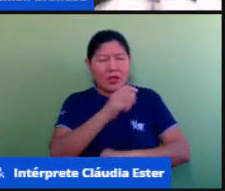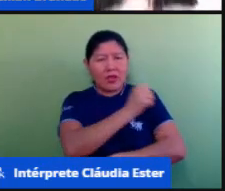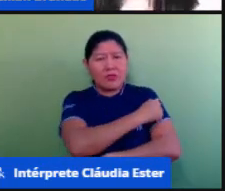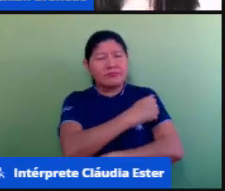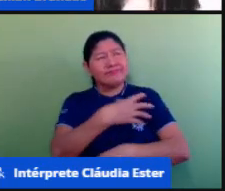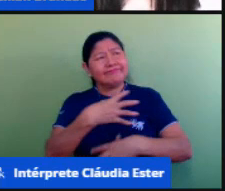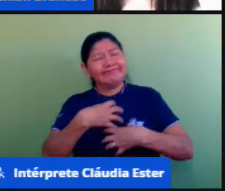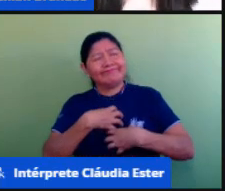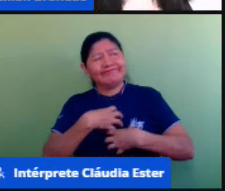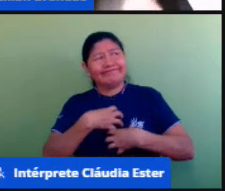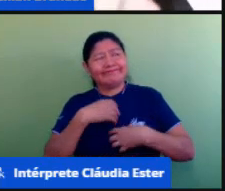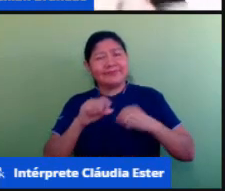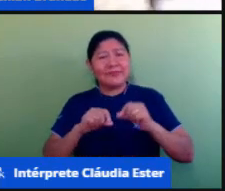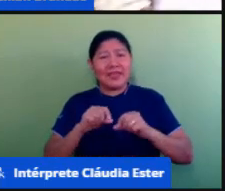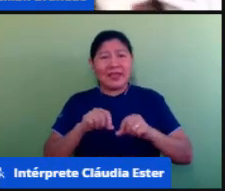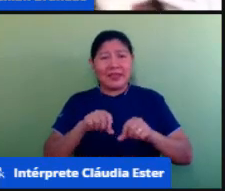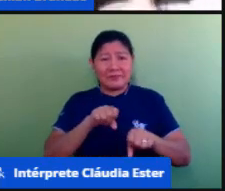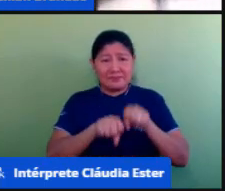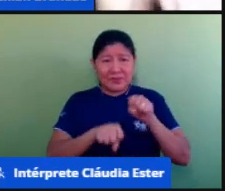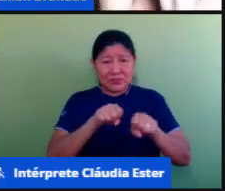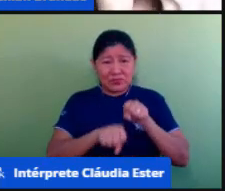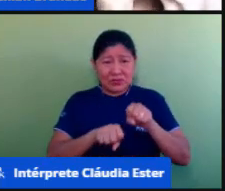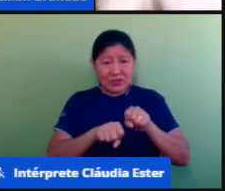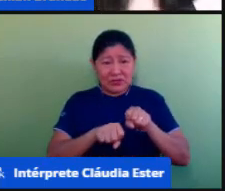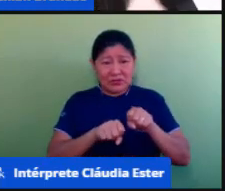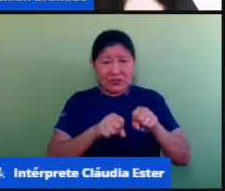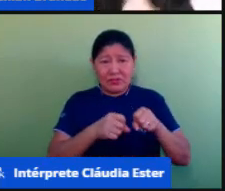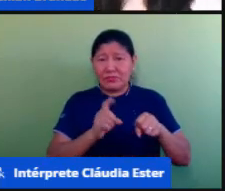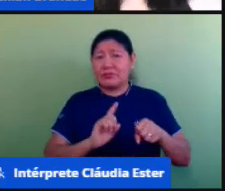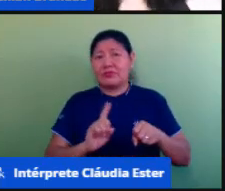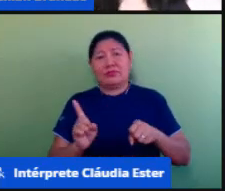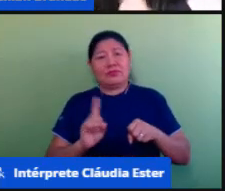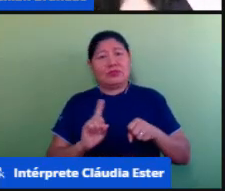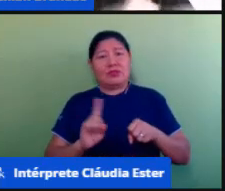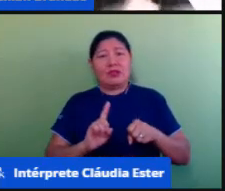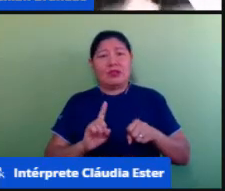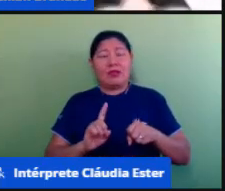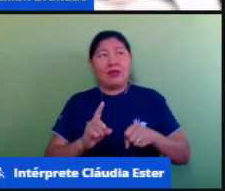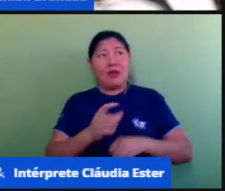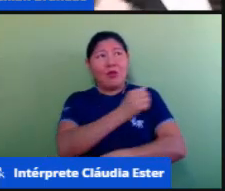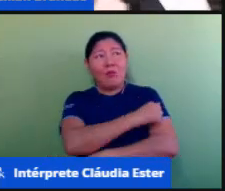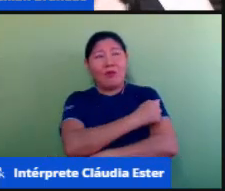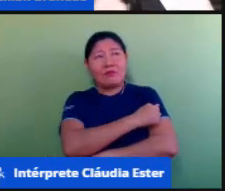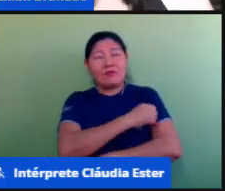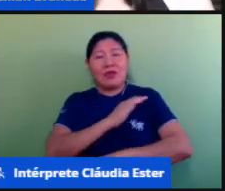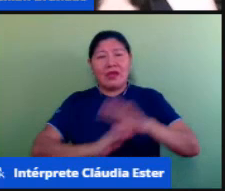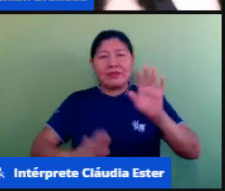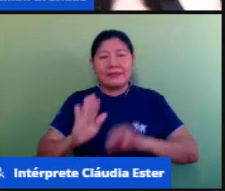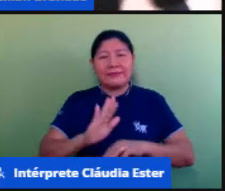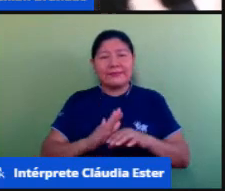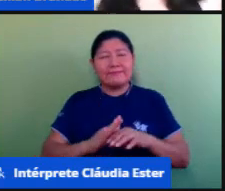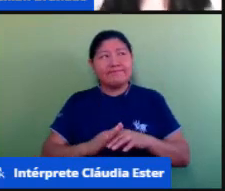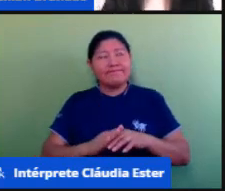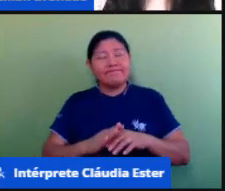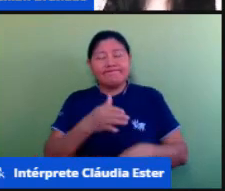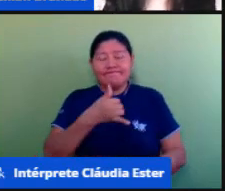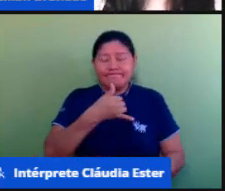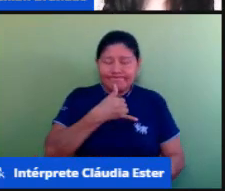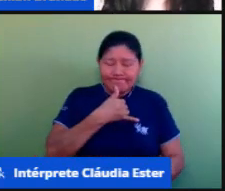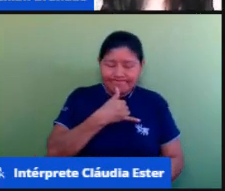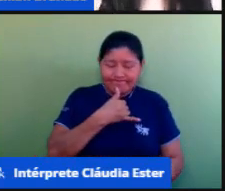temos a atribuição de nota, mas para que ele não fique triste, sabendo que ele desenvolveu uma atividade que ele não